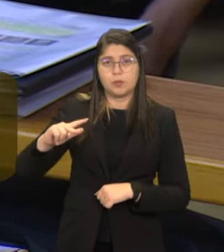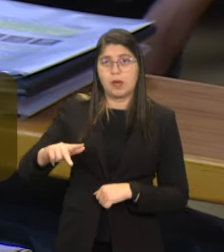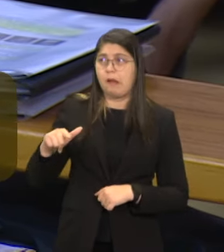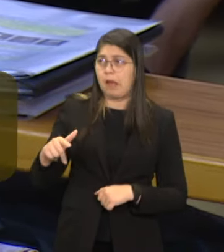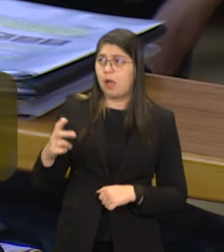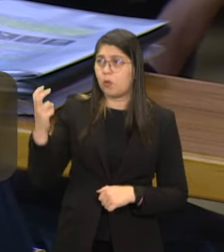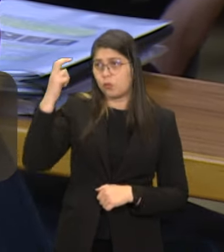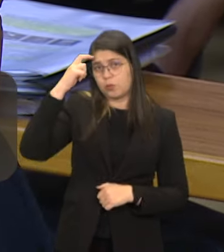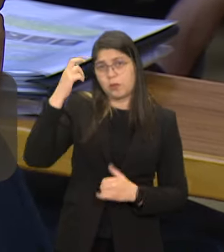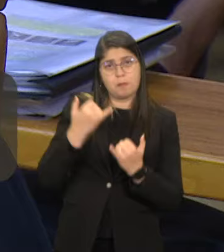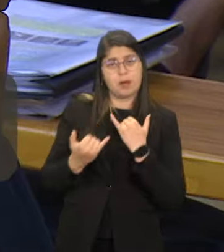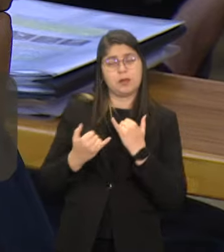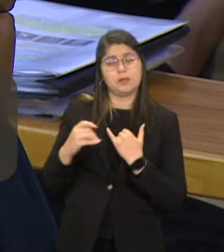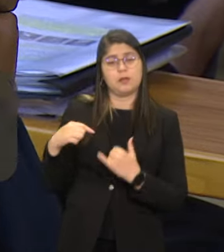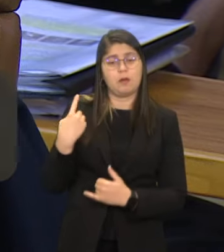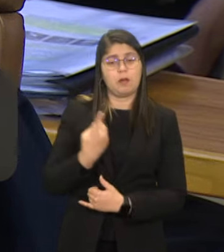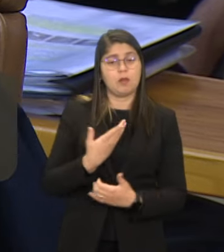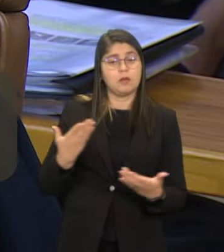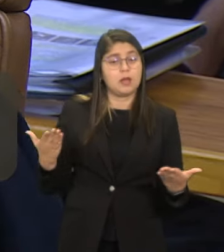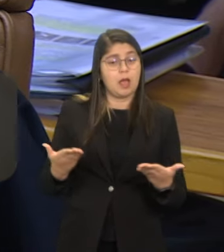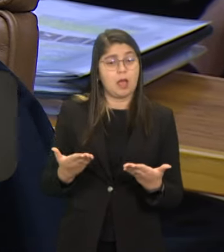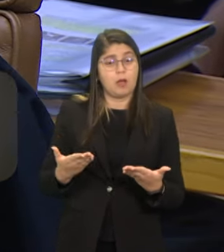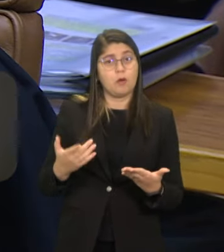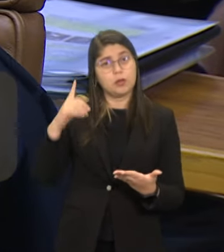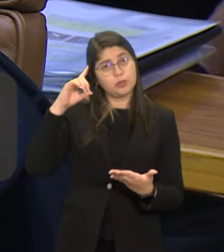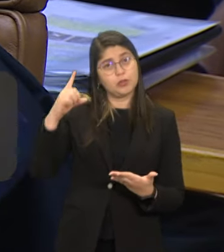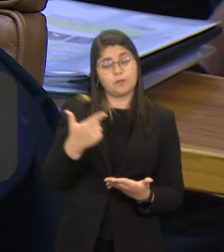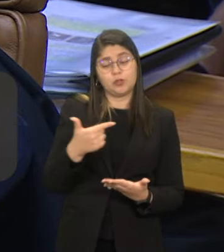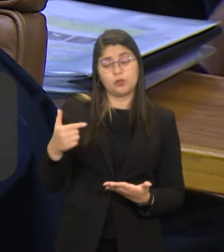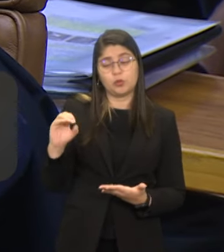com a nossa, agora, 22 de outubro,